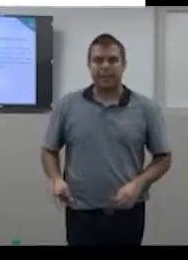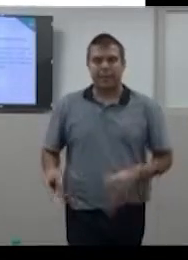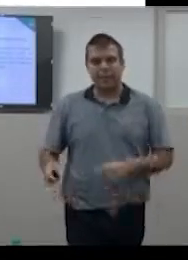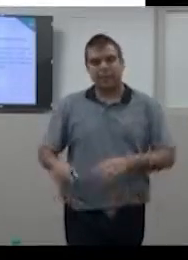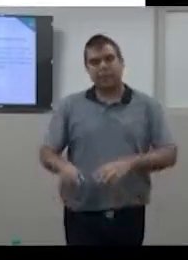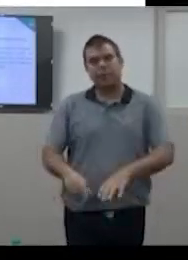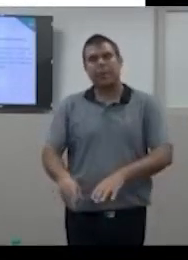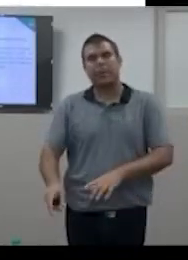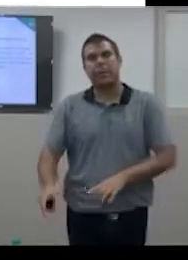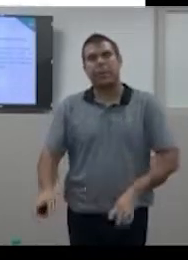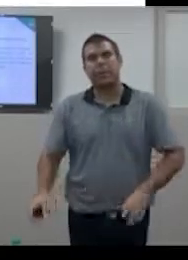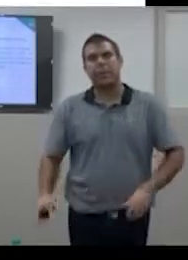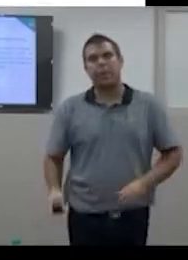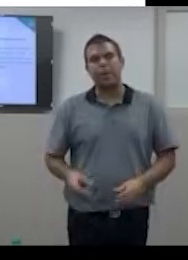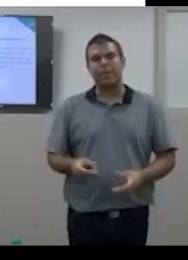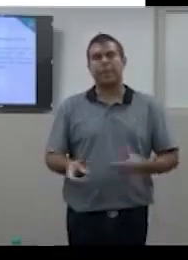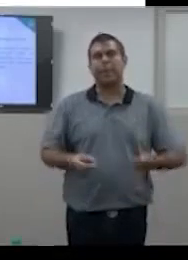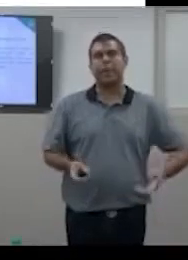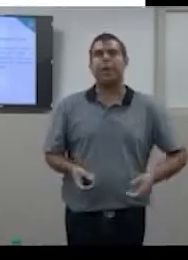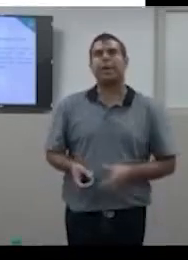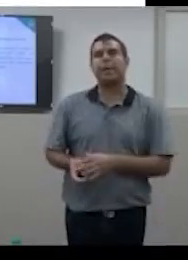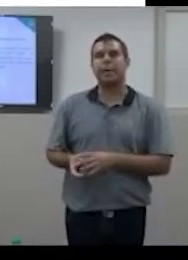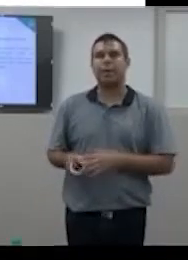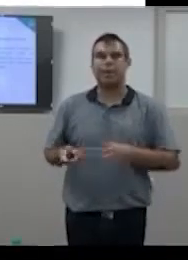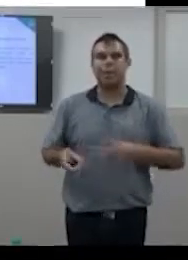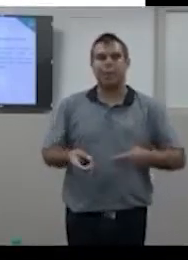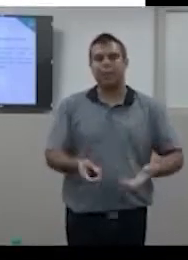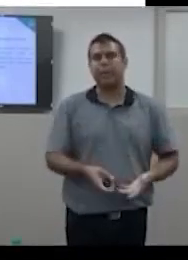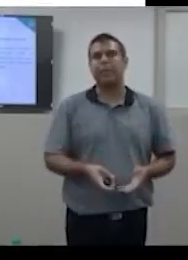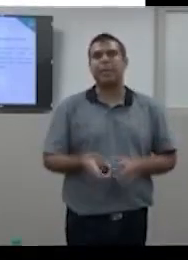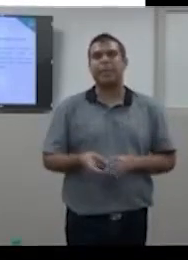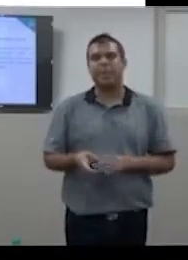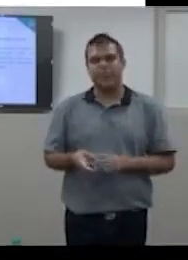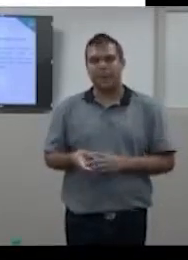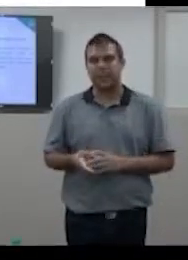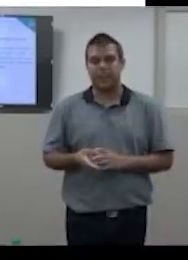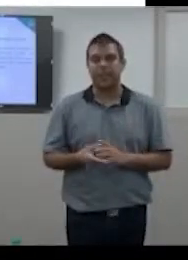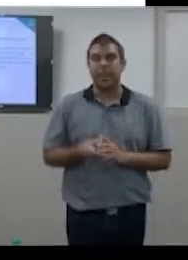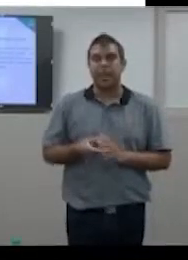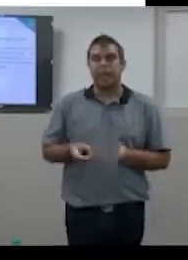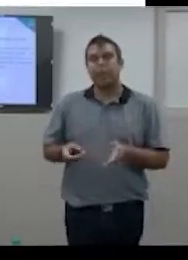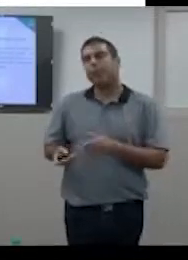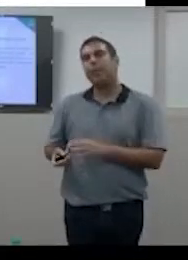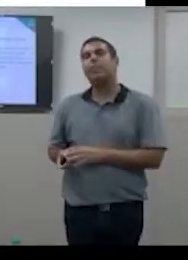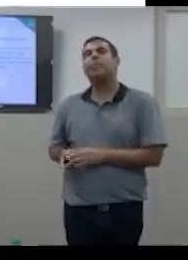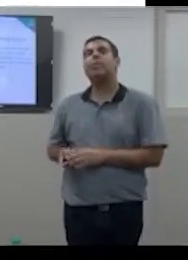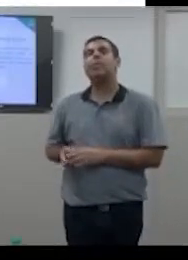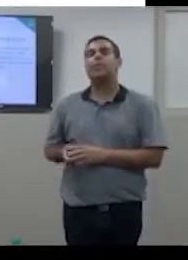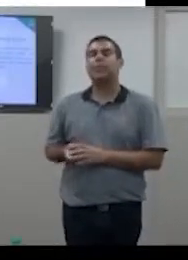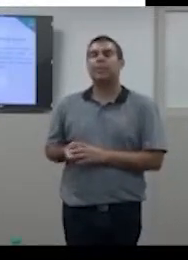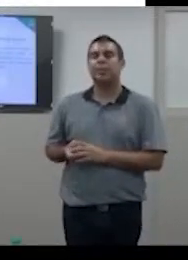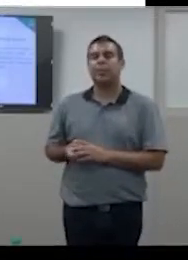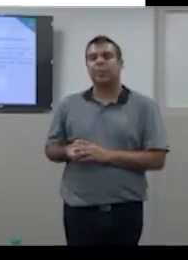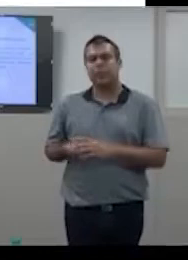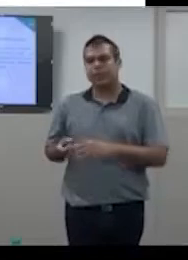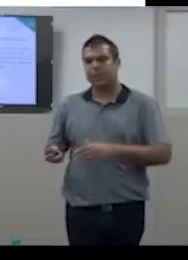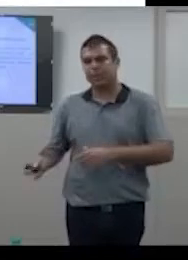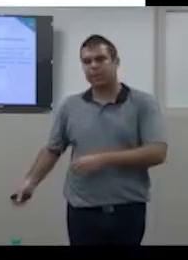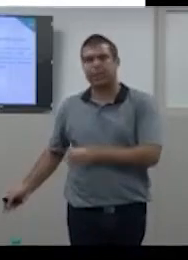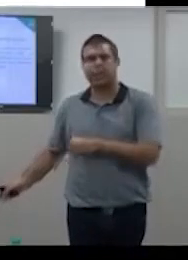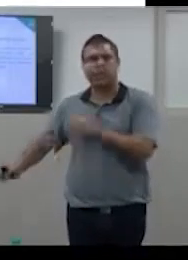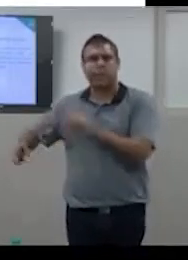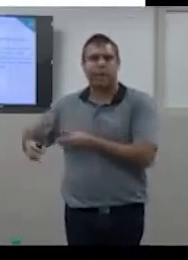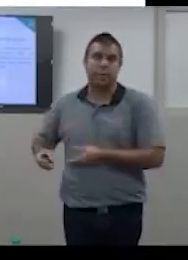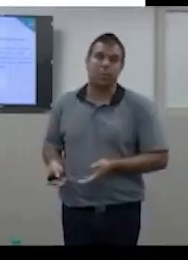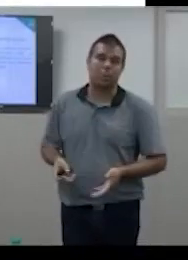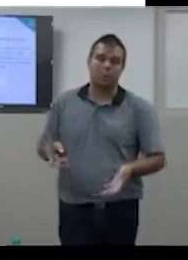cima, mas assim, antes disso você vai colocar o fogo ali para gerar a combustão e ter uma energia térmica. No final das contas, se você for analisar